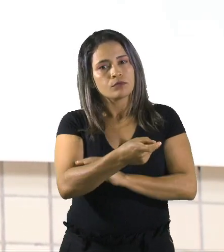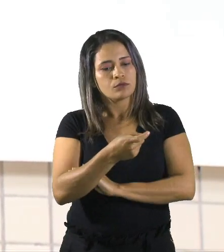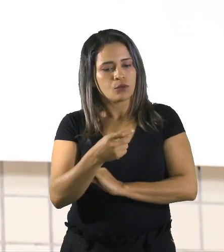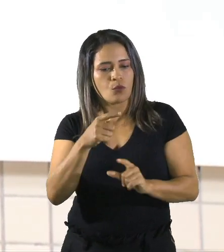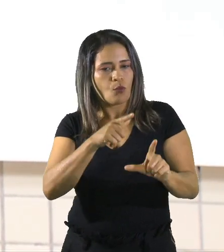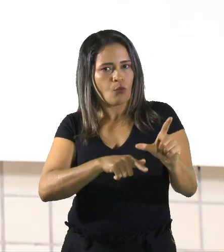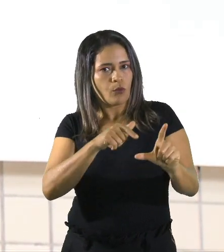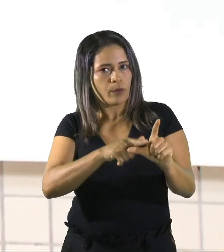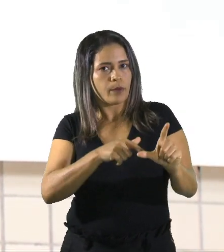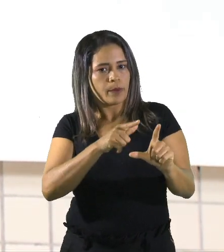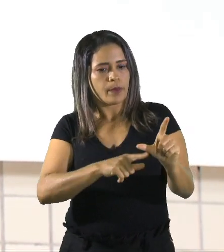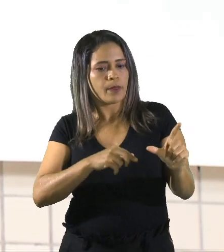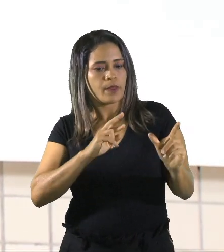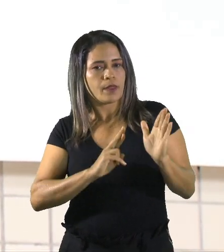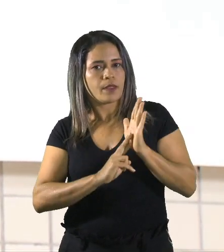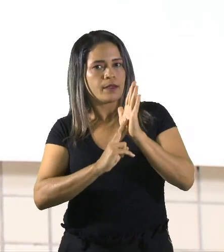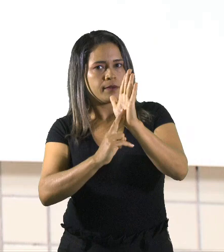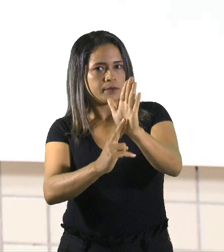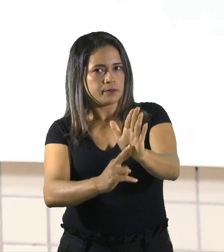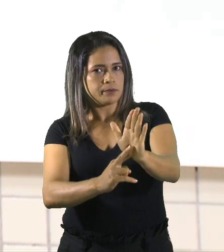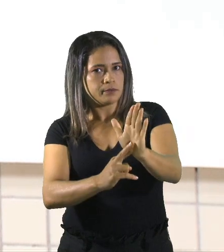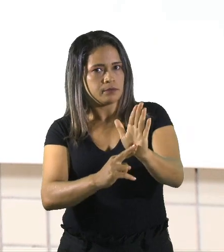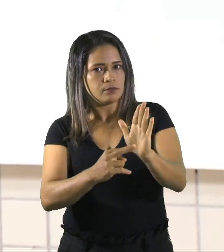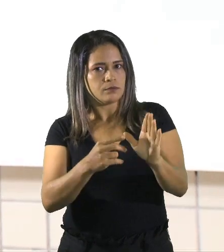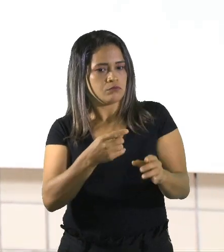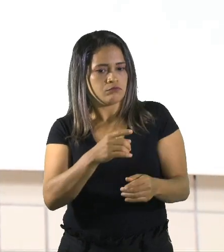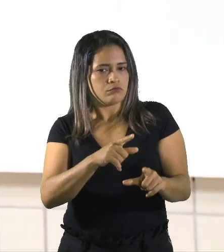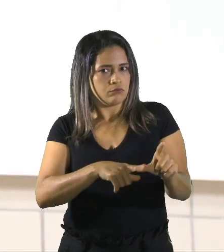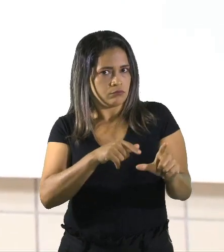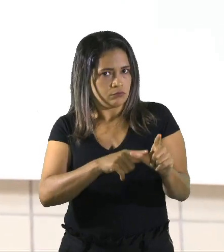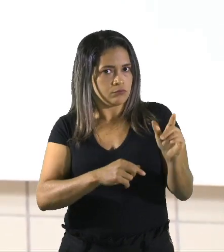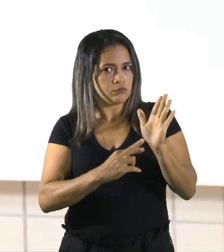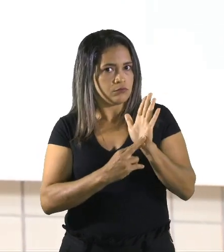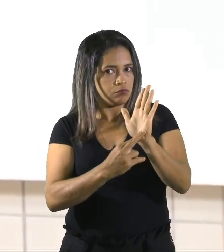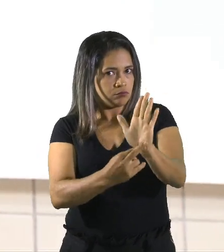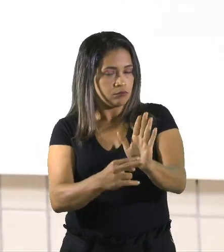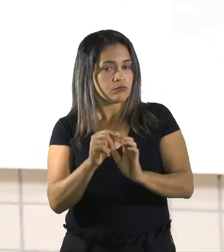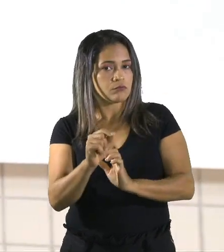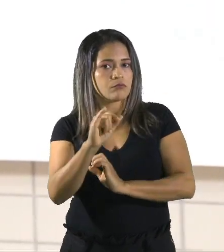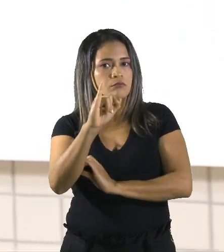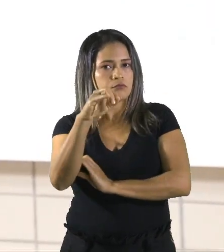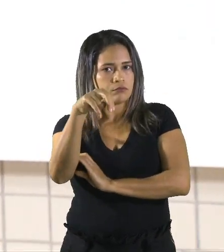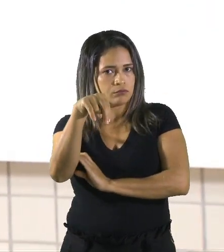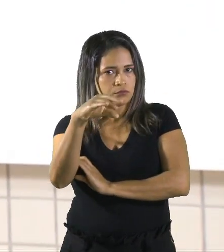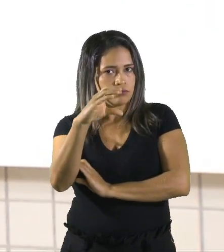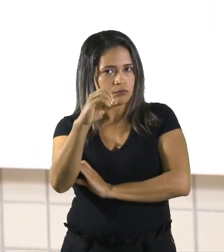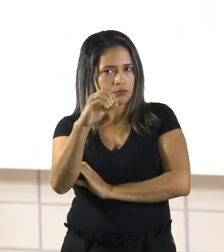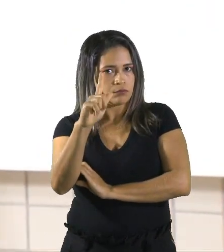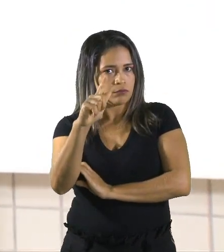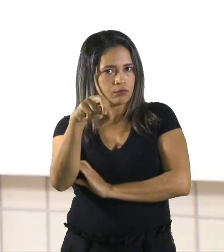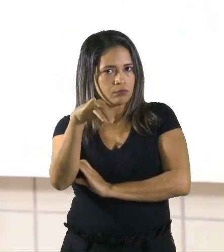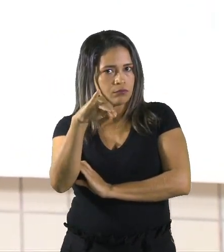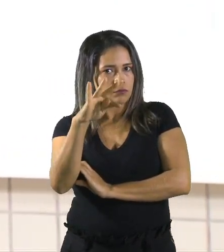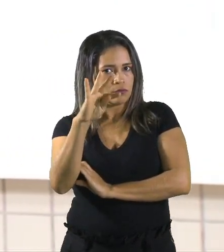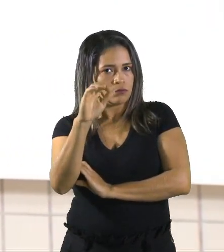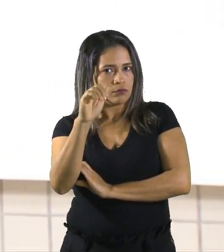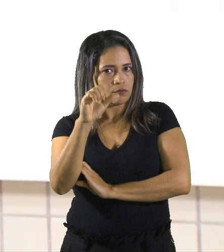estiver representando um número, eles são incógnitas, são valores desconhecidos. Tudo bem? Agora uma coisa